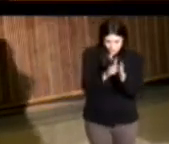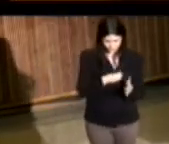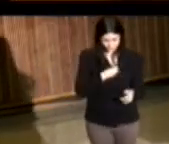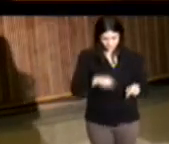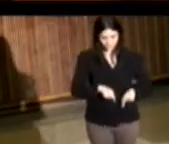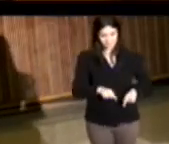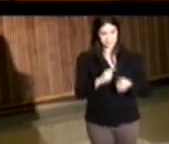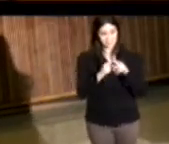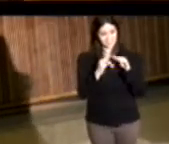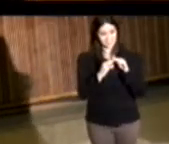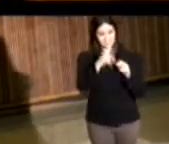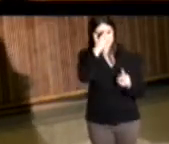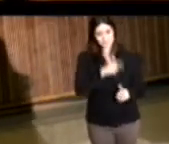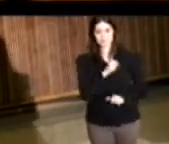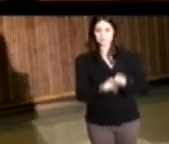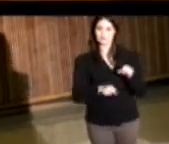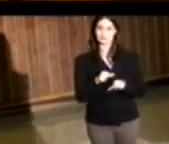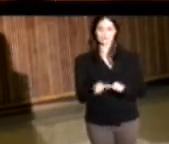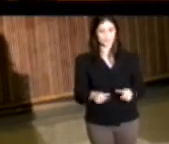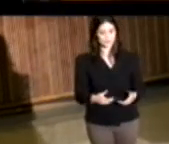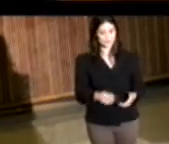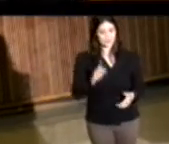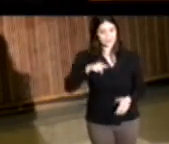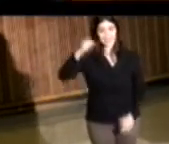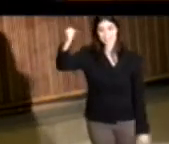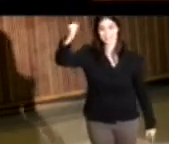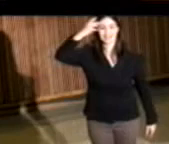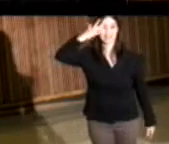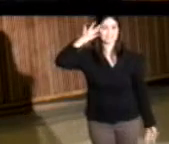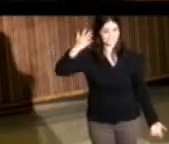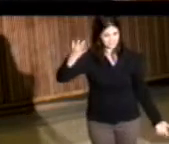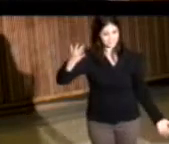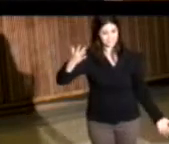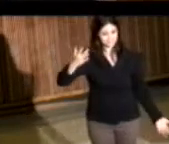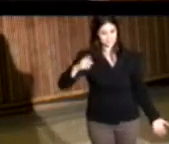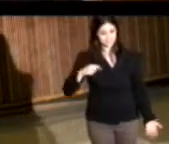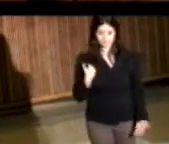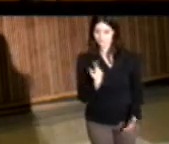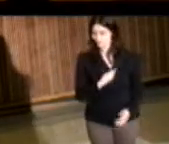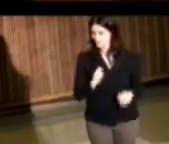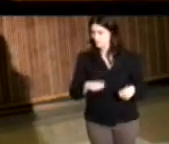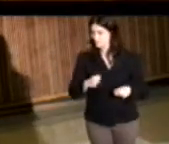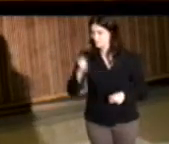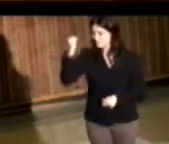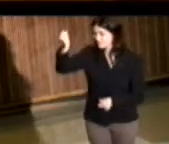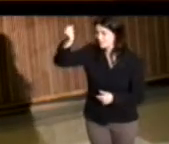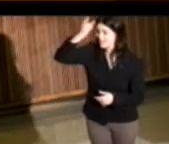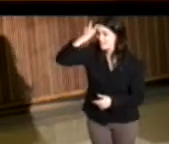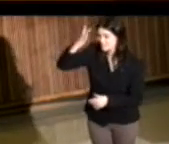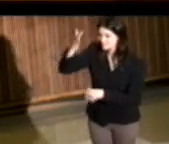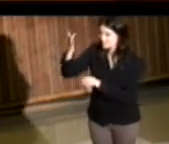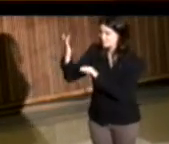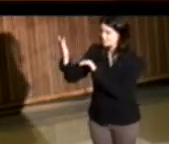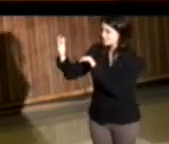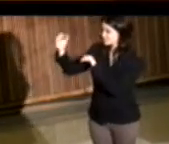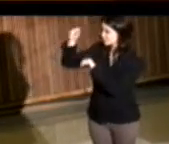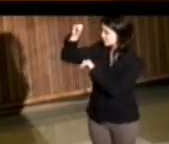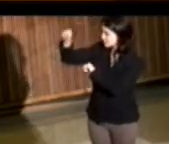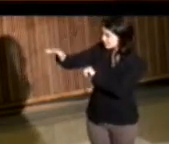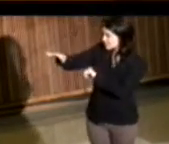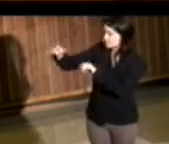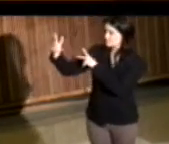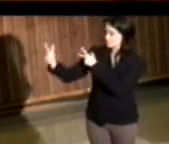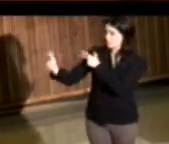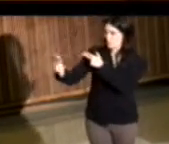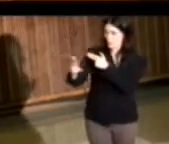Não é verdade isso? Então, olha com graça para a vida das pessoas. Nós caímos, nós erramos, nós